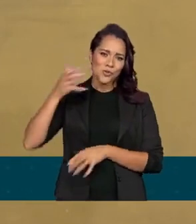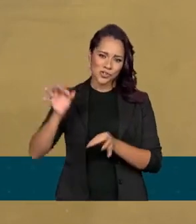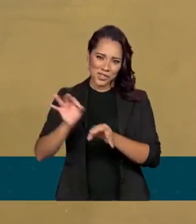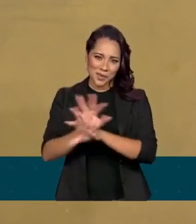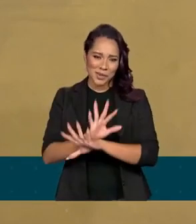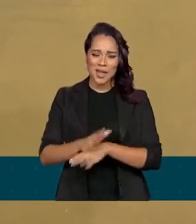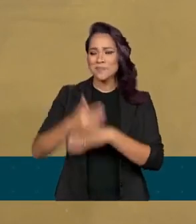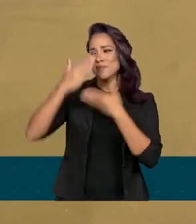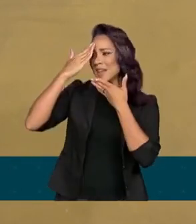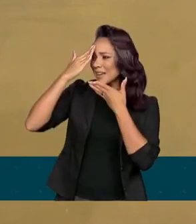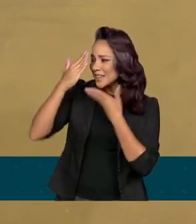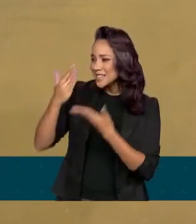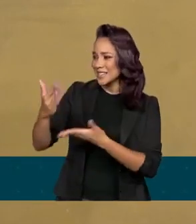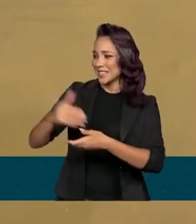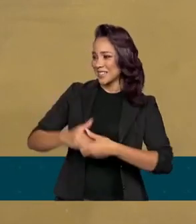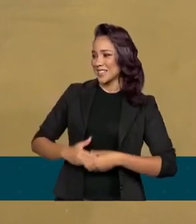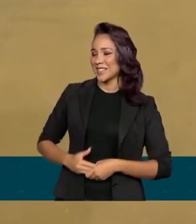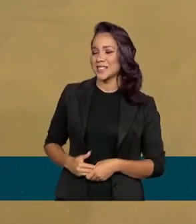presidente. Primeiro, agradecendo